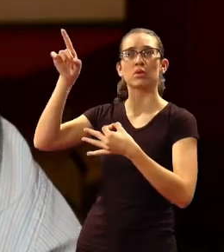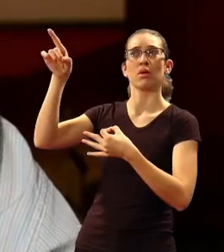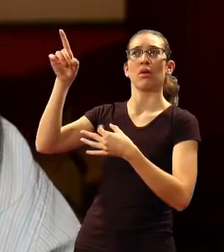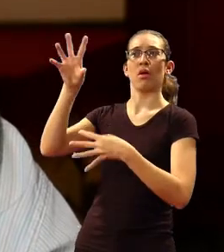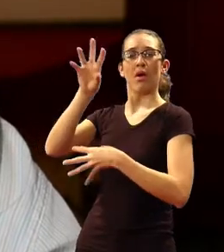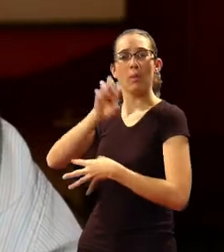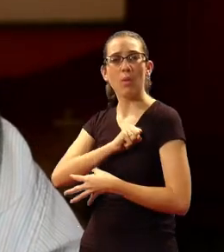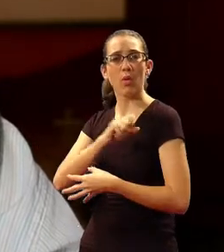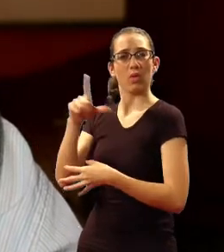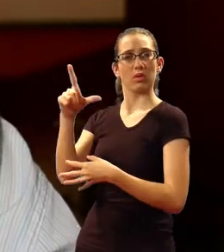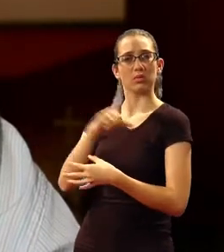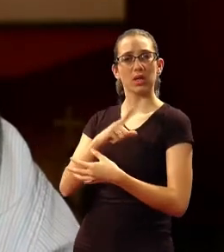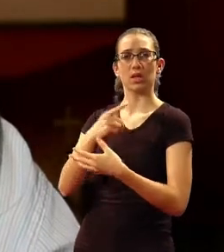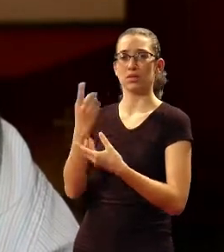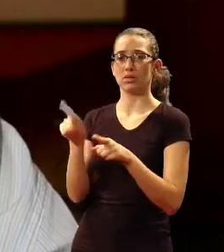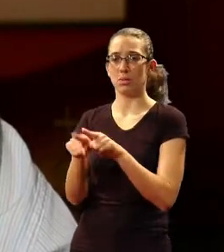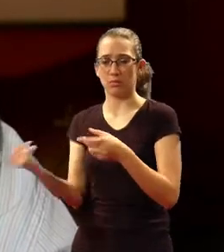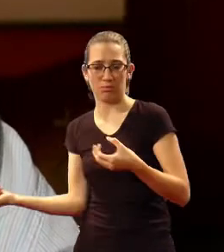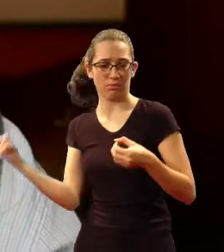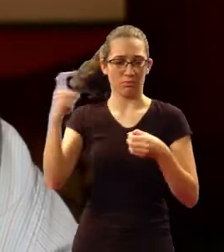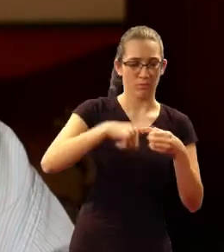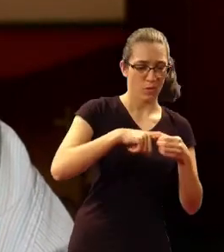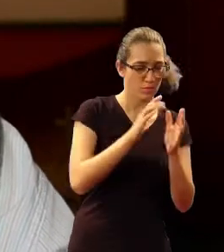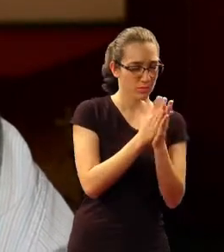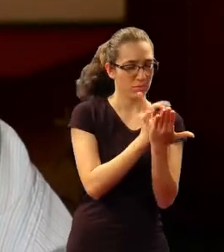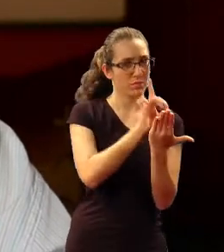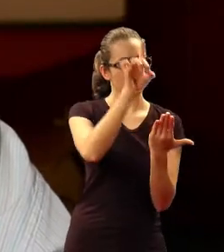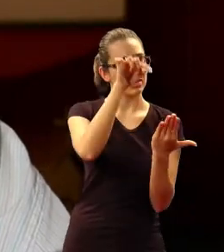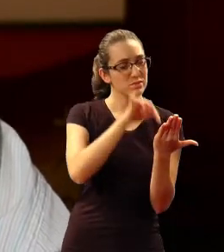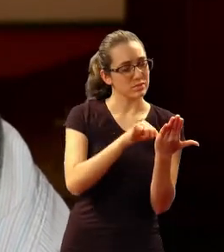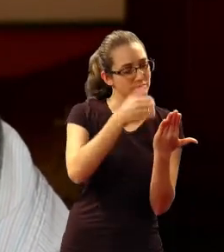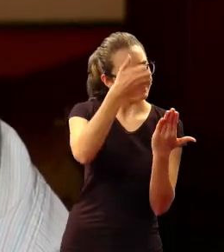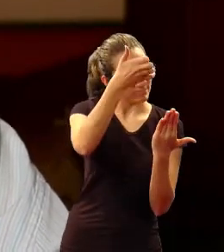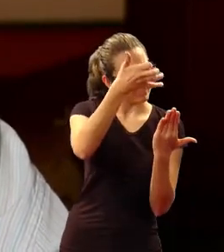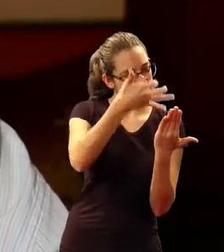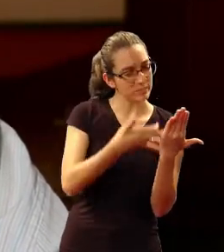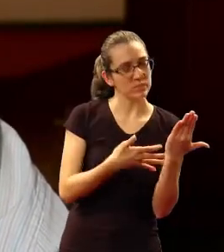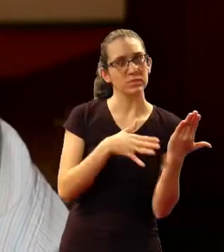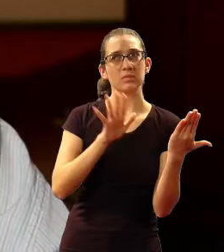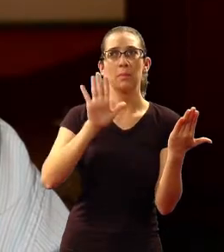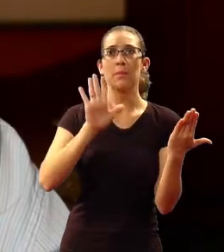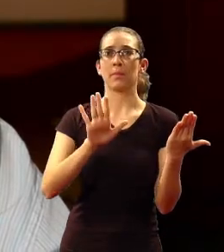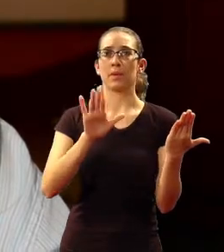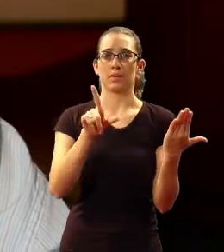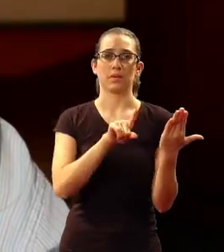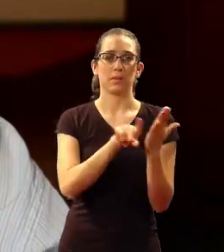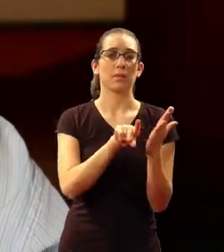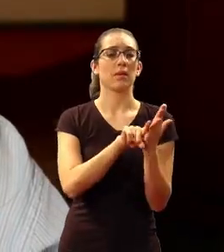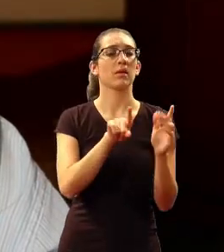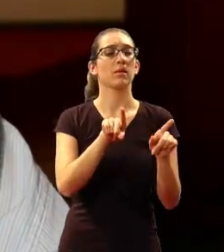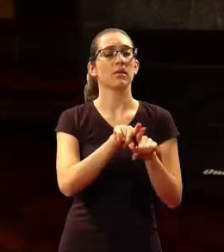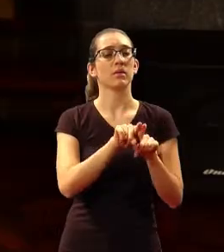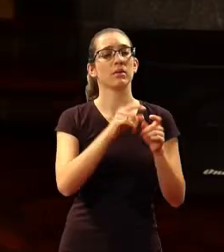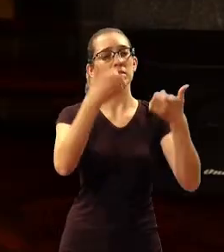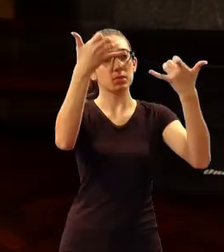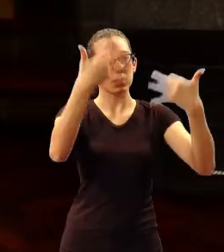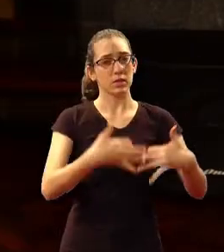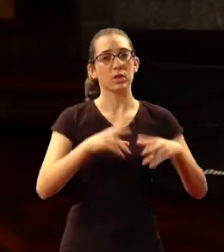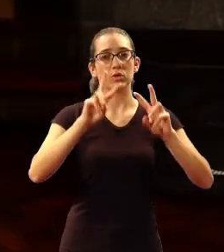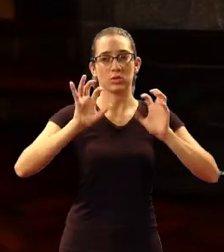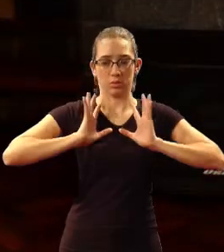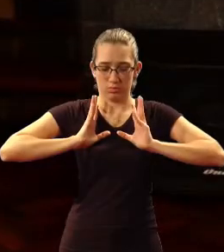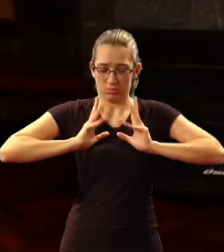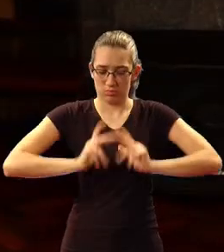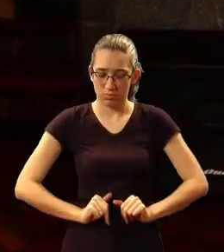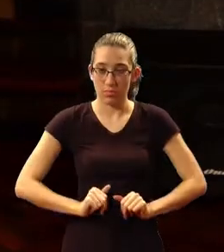e o resgate à Escritura, à Bíblia, à Palavra e da justificação pela